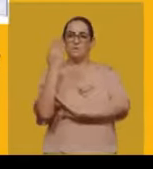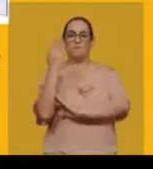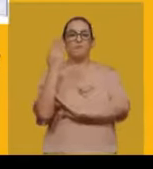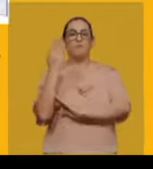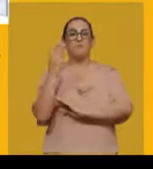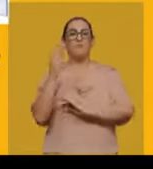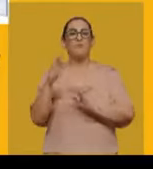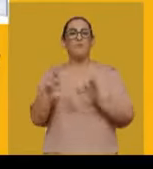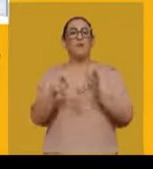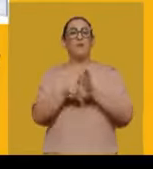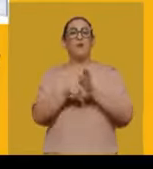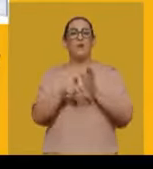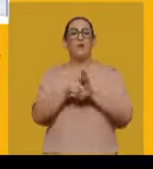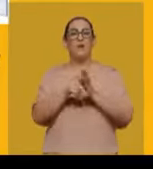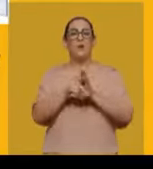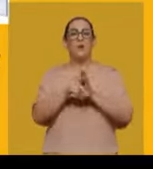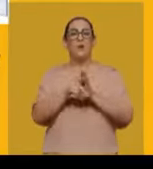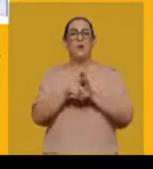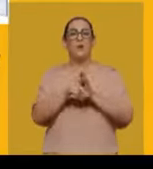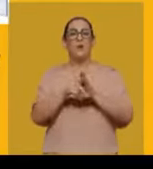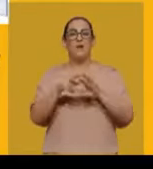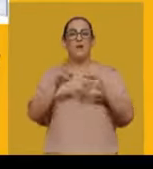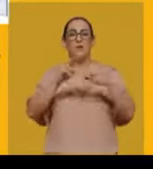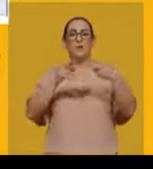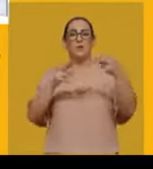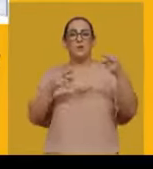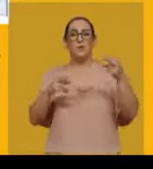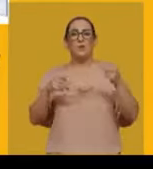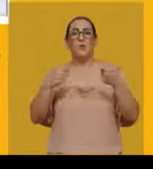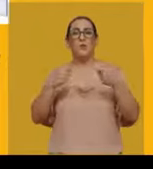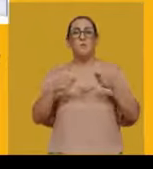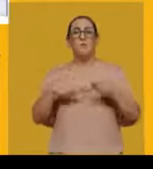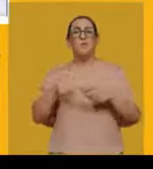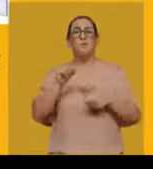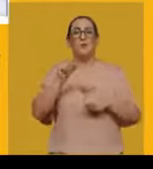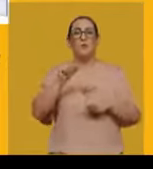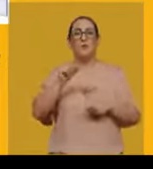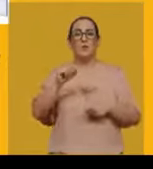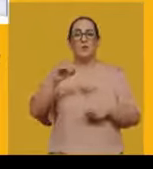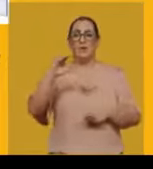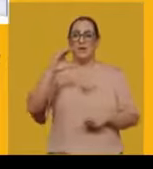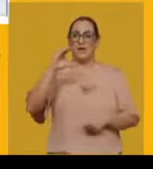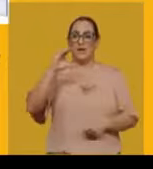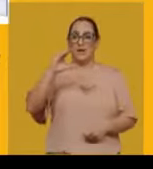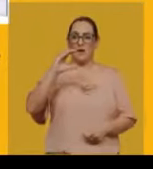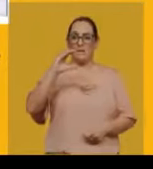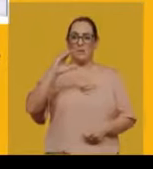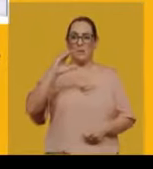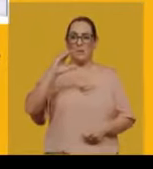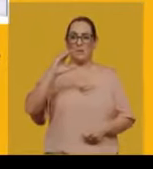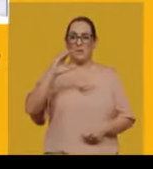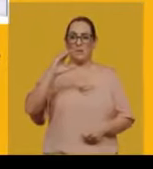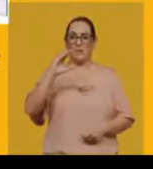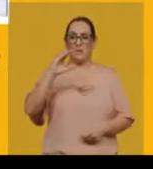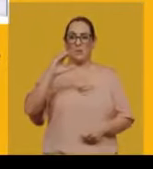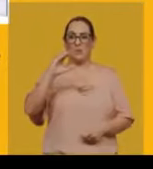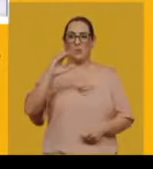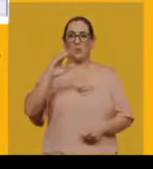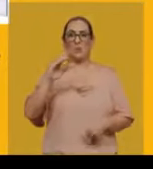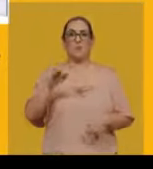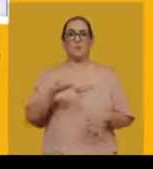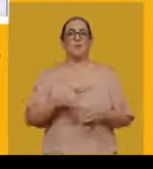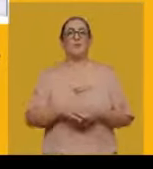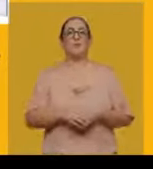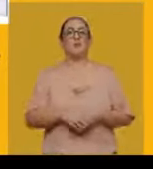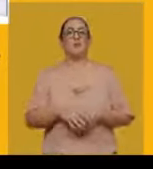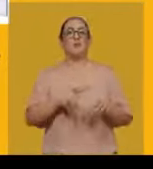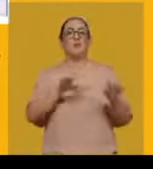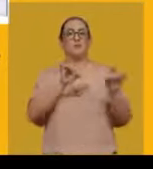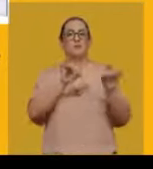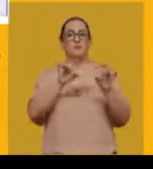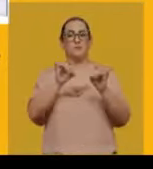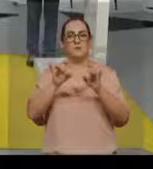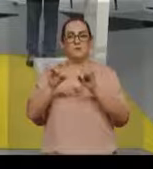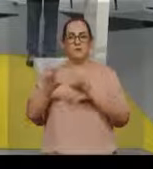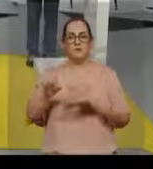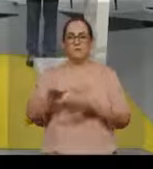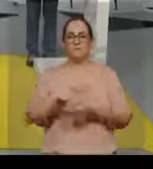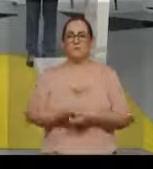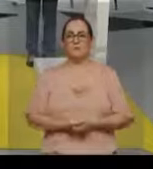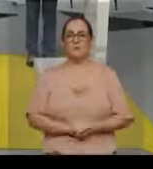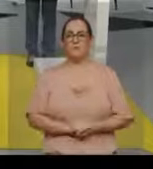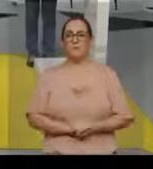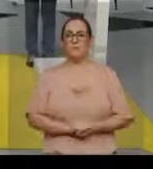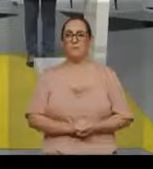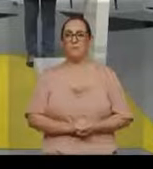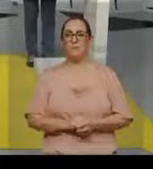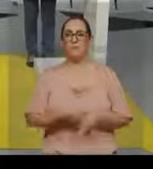e essa estrutura precisa ter um carbono quiral. Então, vão comigo para vocês entenderem melhor aqui essa estrutura. Então, eu vou guardar